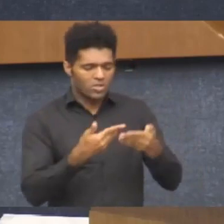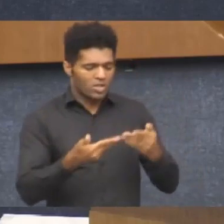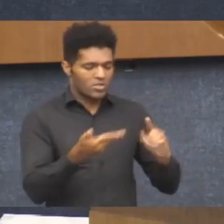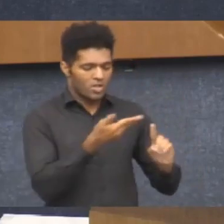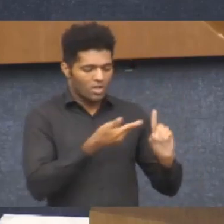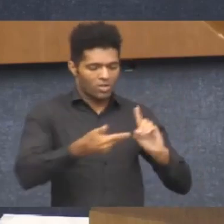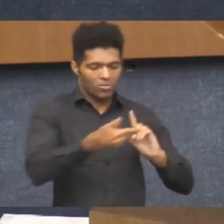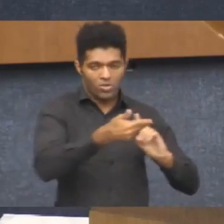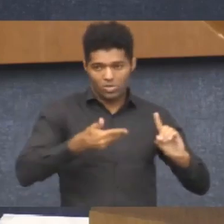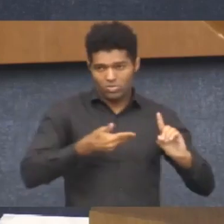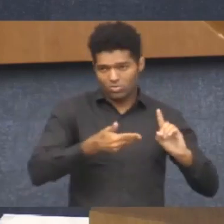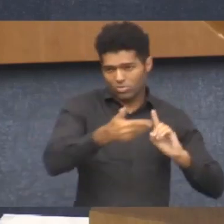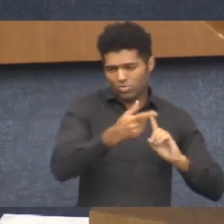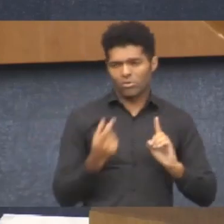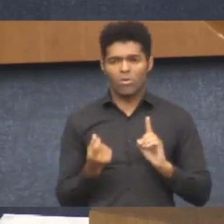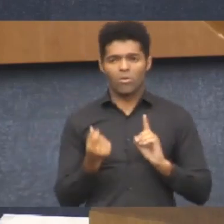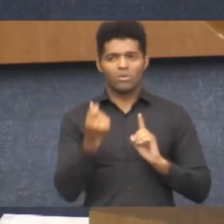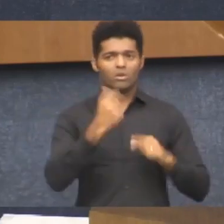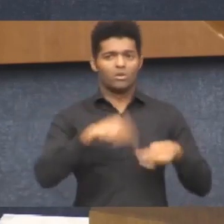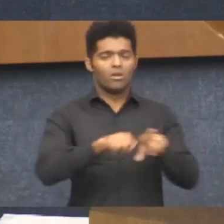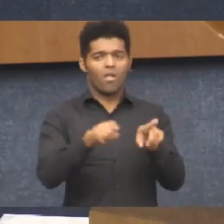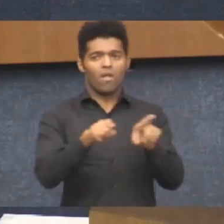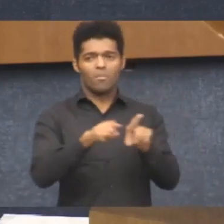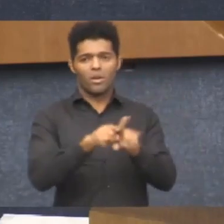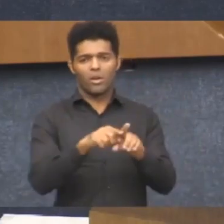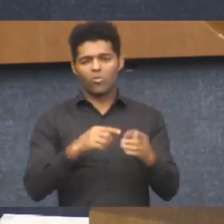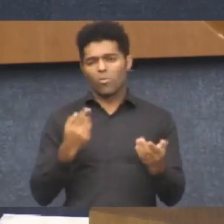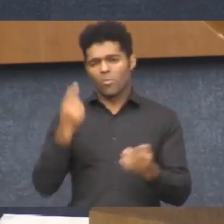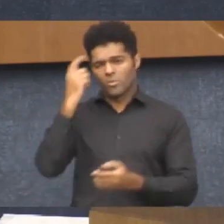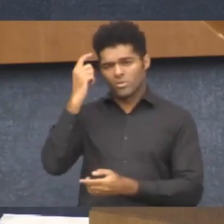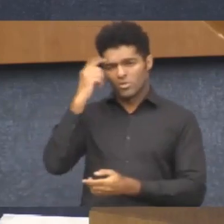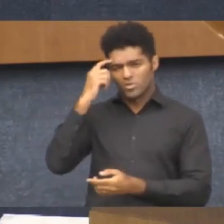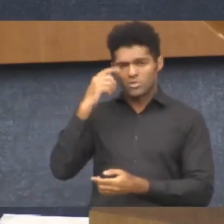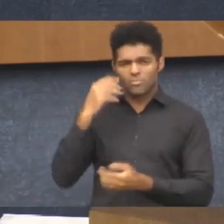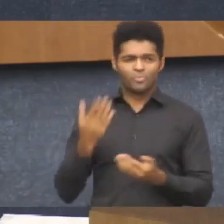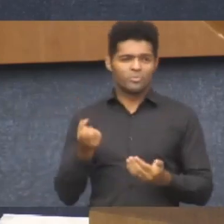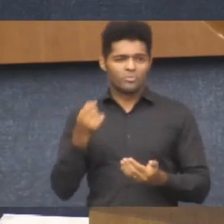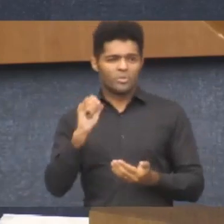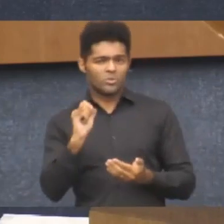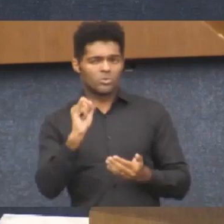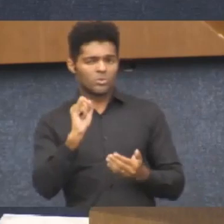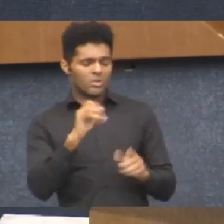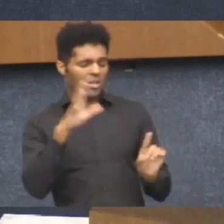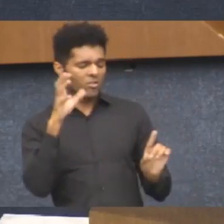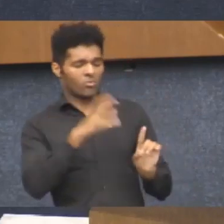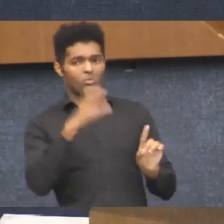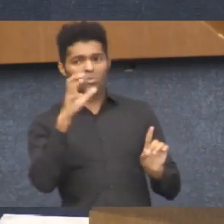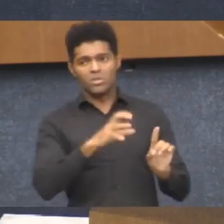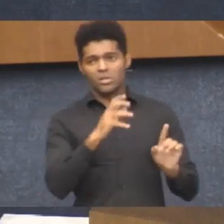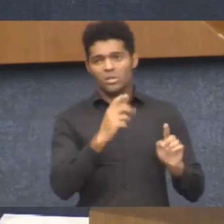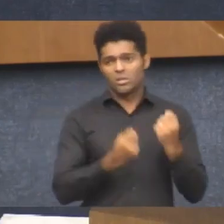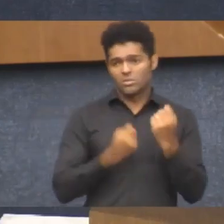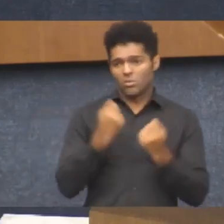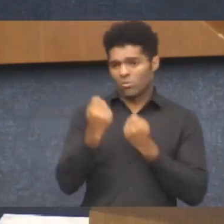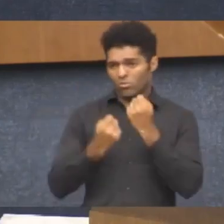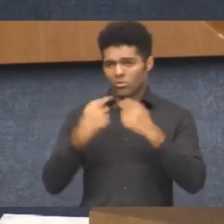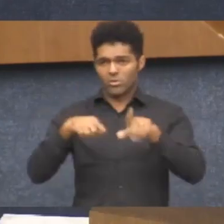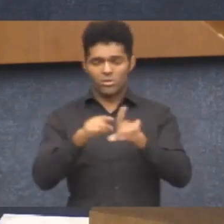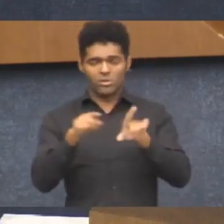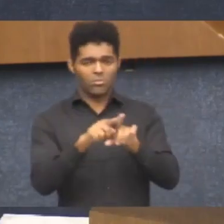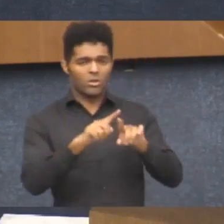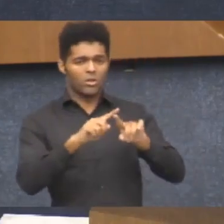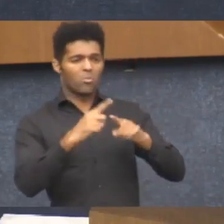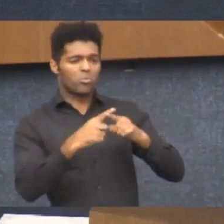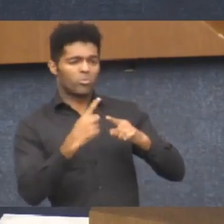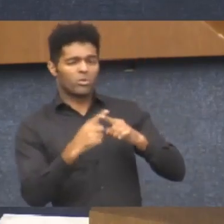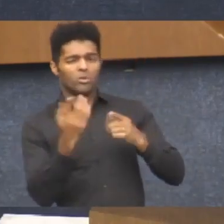intermediada por essa questão monetária. Então, será que isso impacta em termos econômicos? Porque, no final do dia, essa é a linguagem que a gente